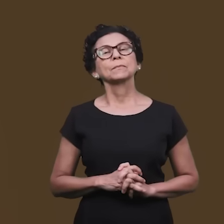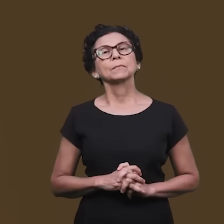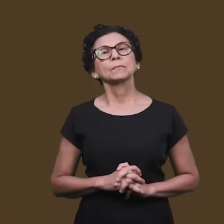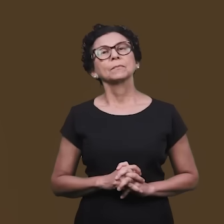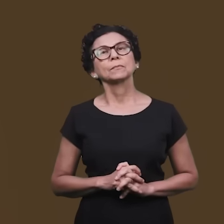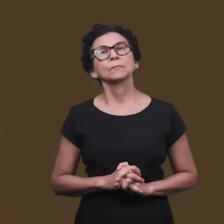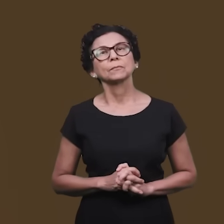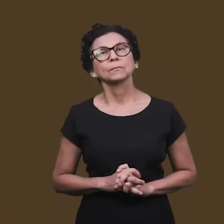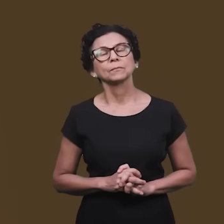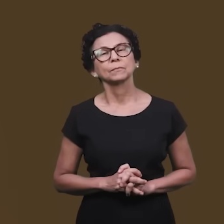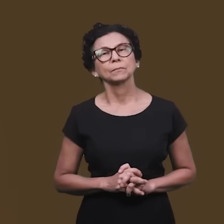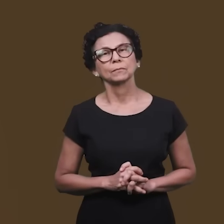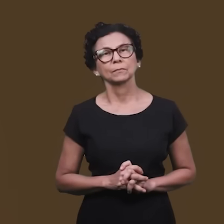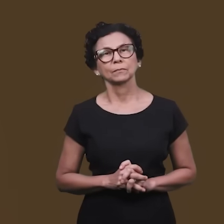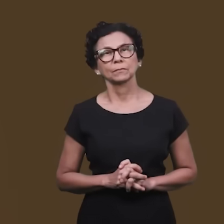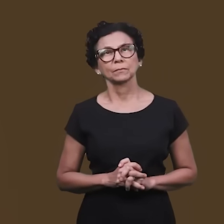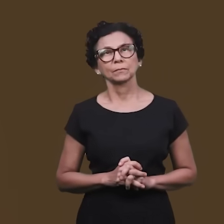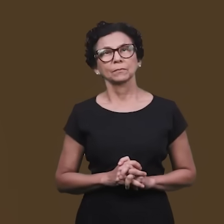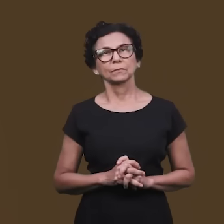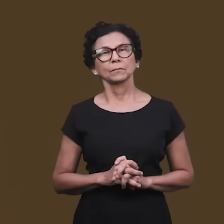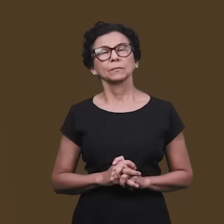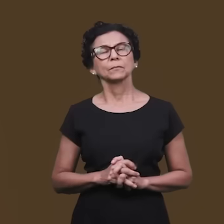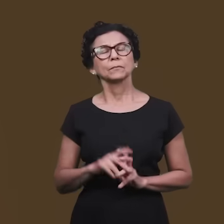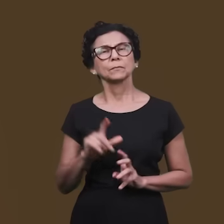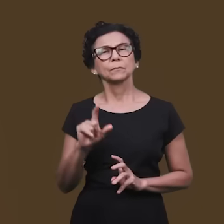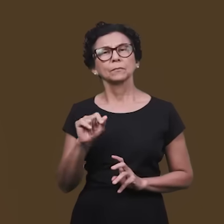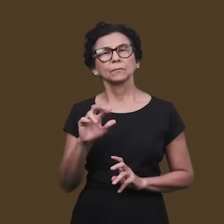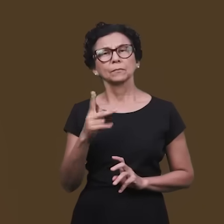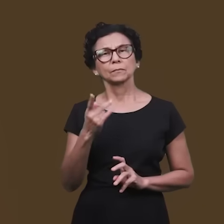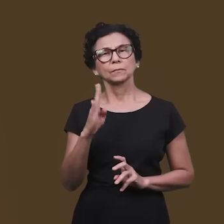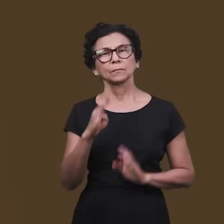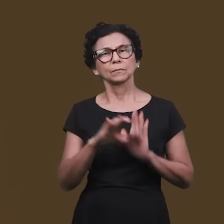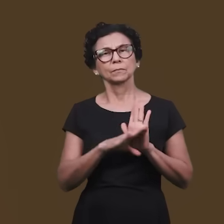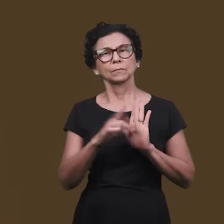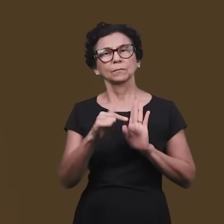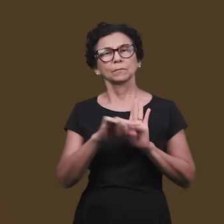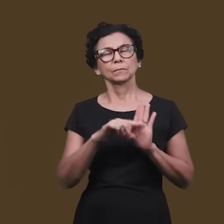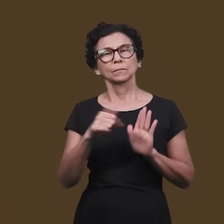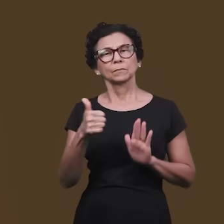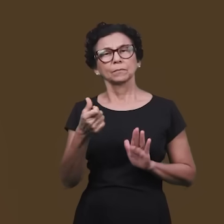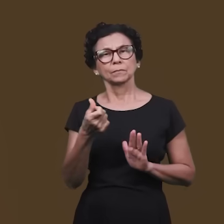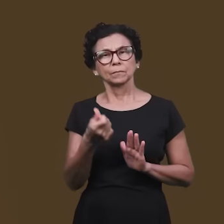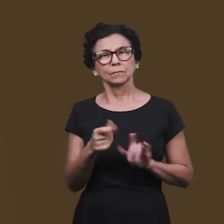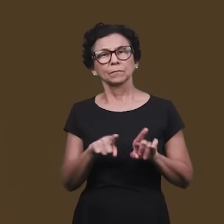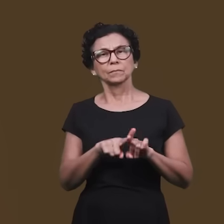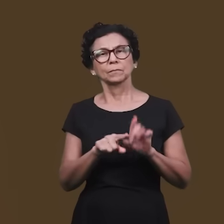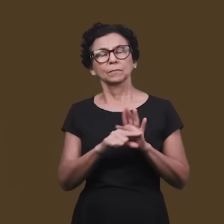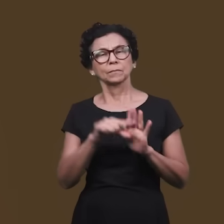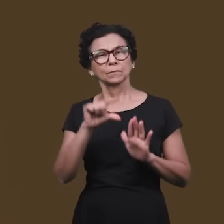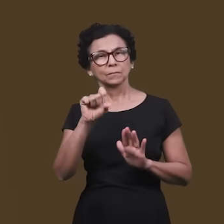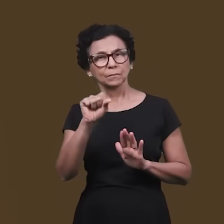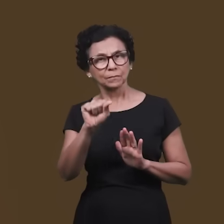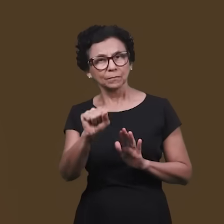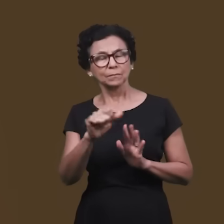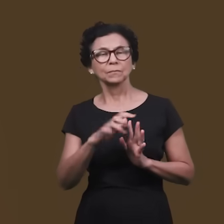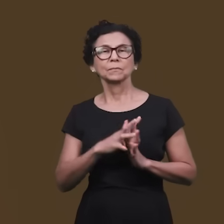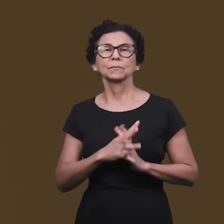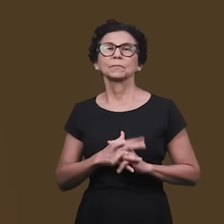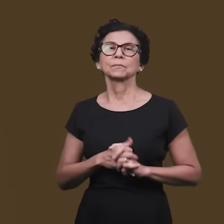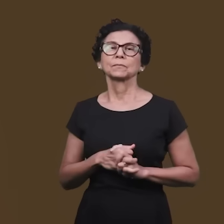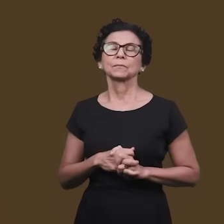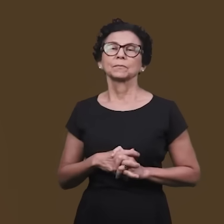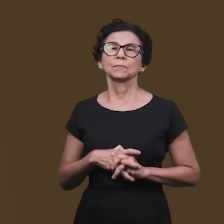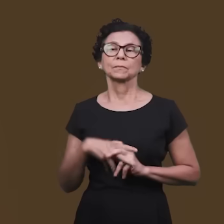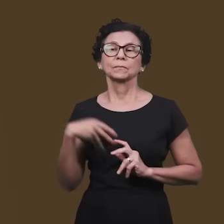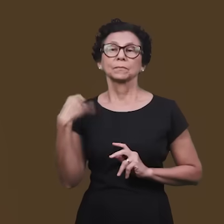Hebreus o Senhor, 12, desculpe interromper. Hebreus 12, verso 16 e verso 8. Ele emoldura a questão da